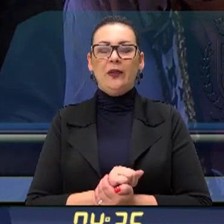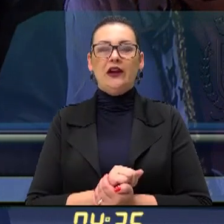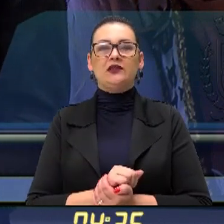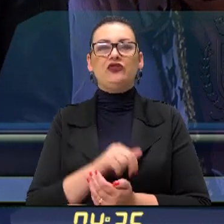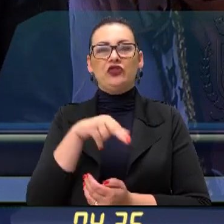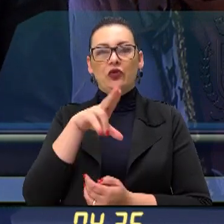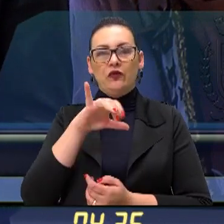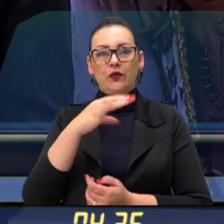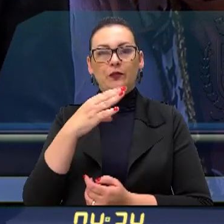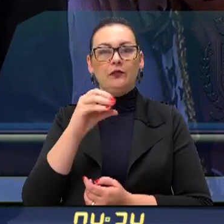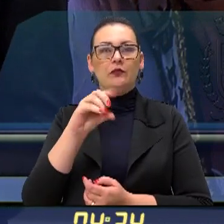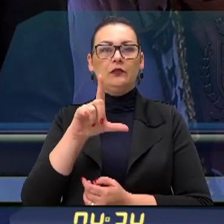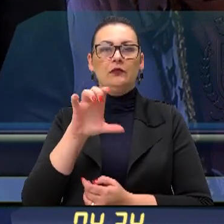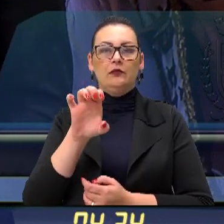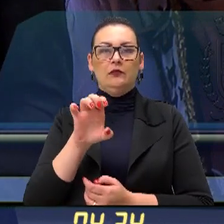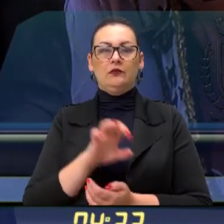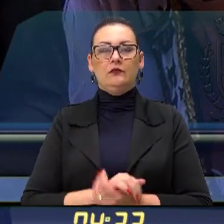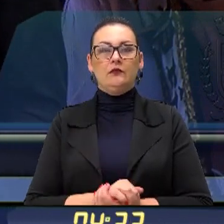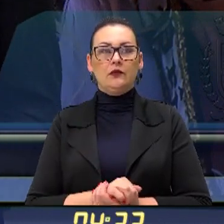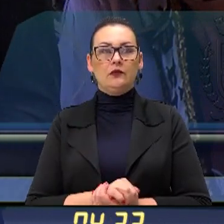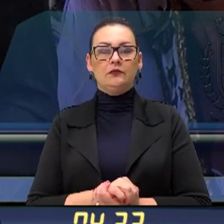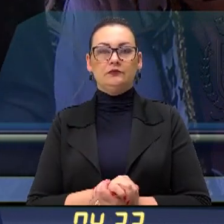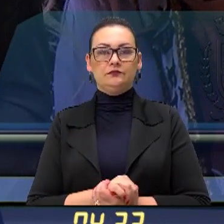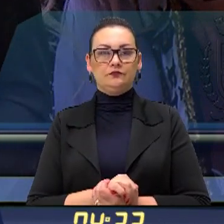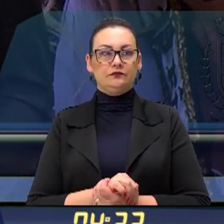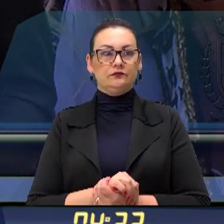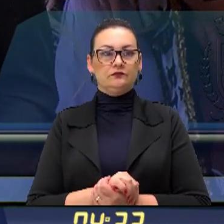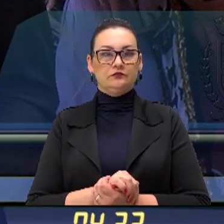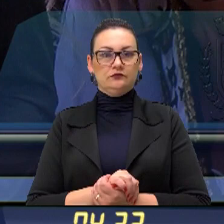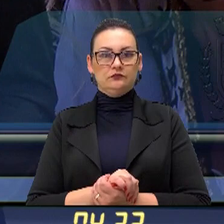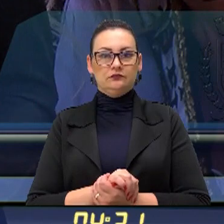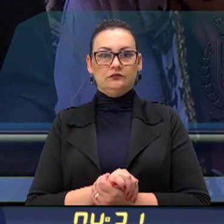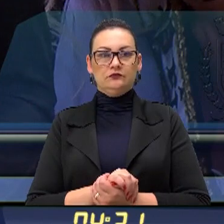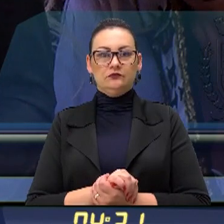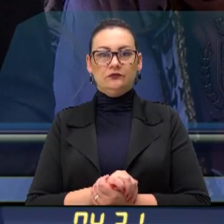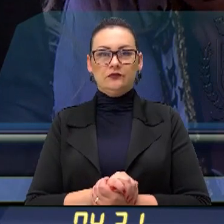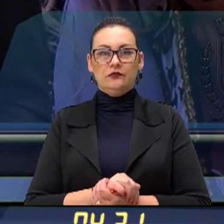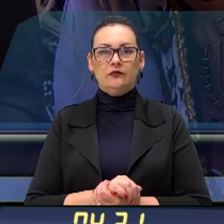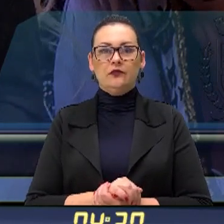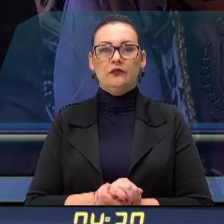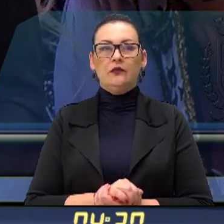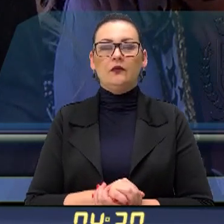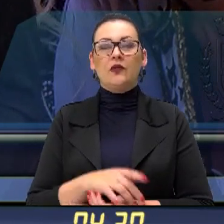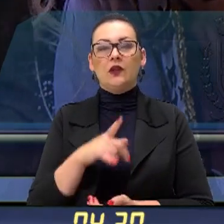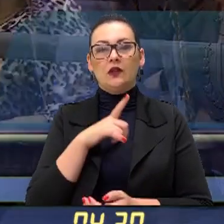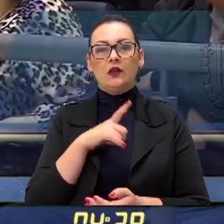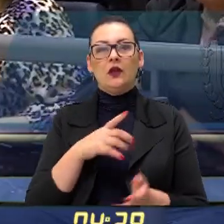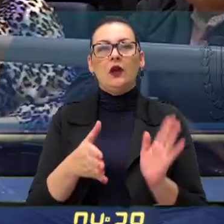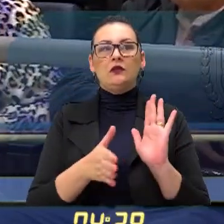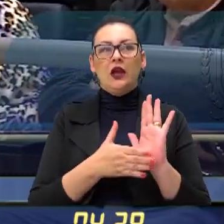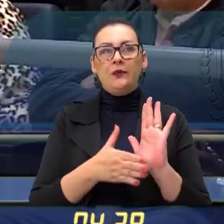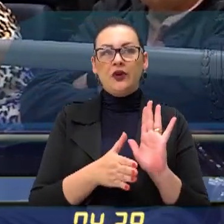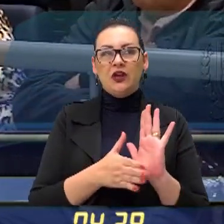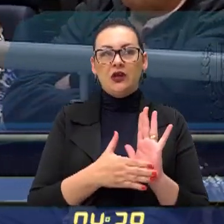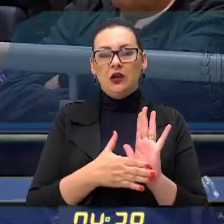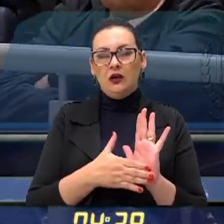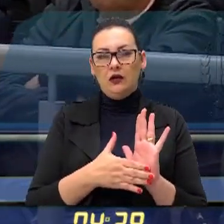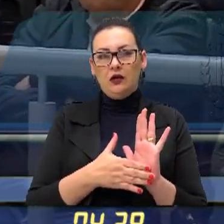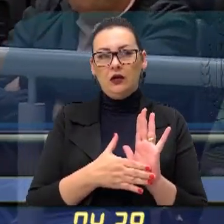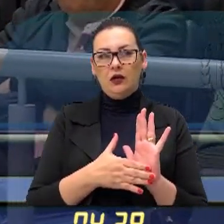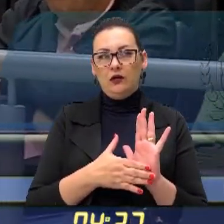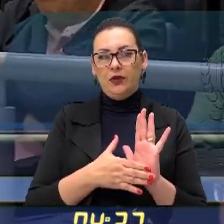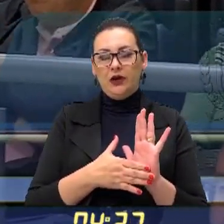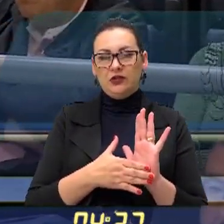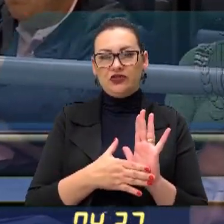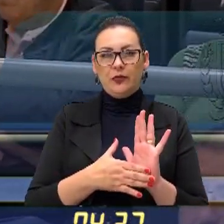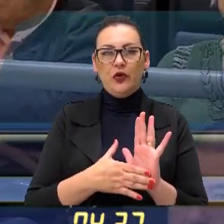saudar inicialmente o vereador Alberto Reck. Tivemos aqui uma linda homenagem, né, proposta pelo senhor e também pela